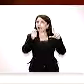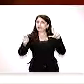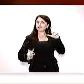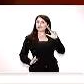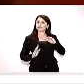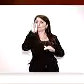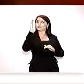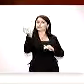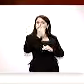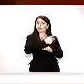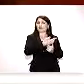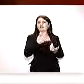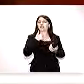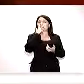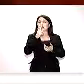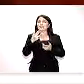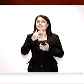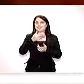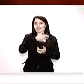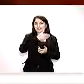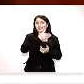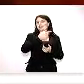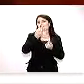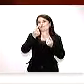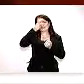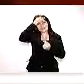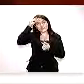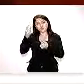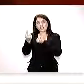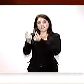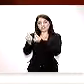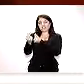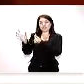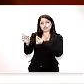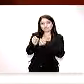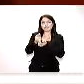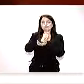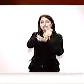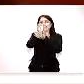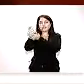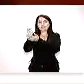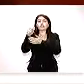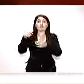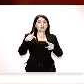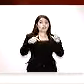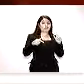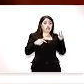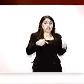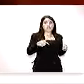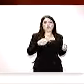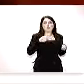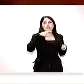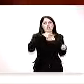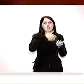ressarcimento aos cofres públicos dos valores atualizados e aplicou ao responsável hora recorrente multa no